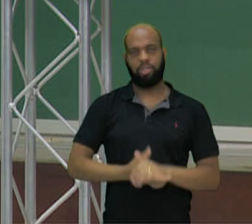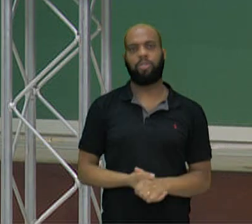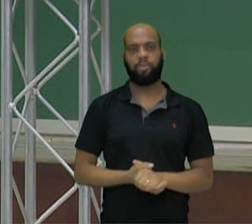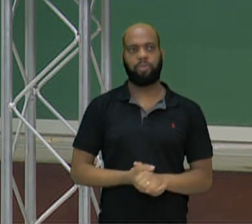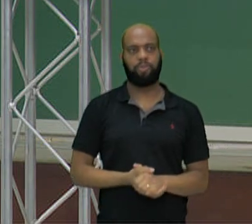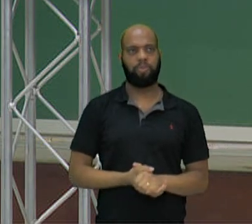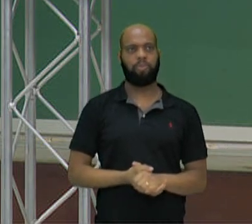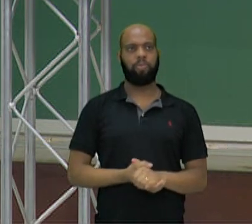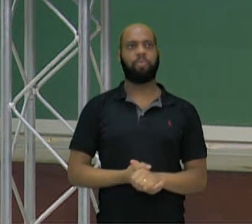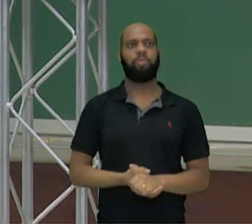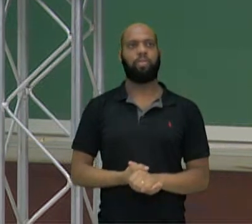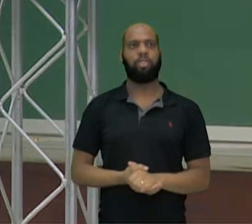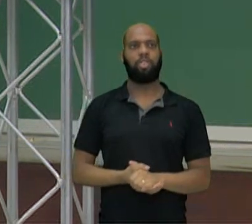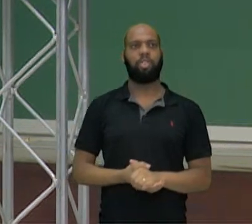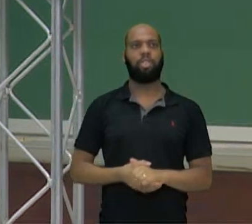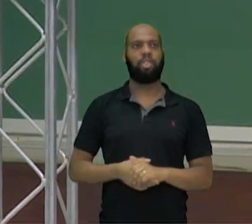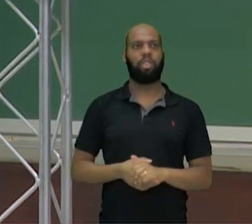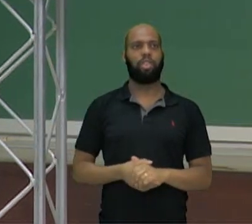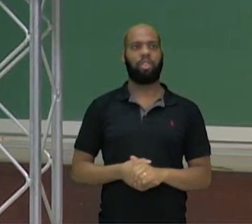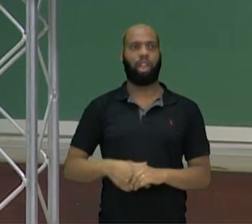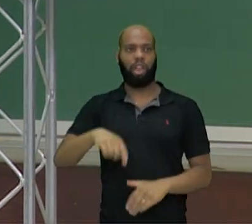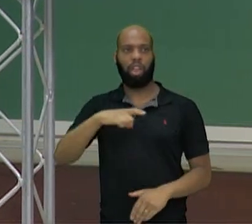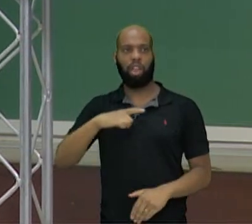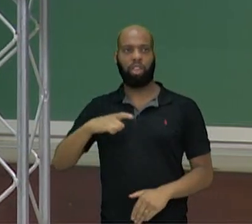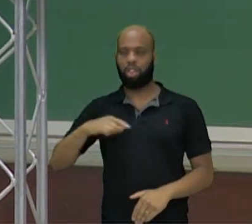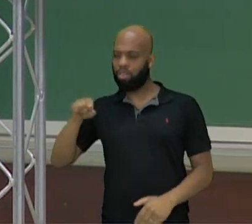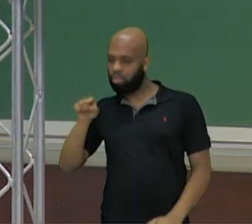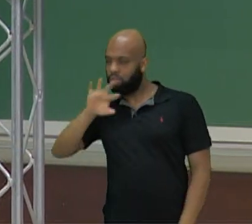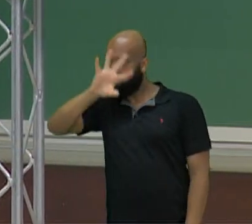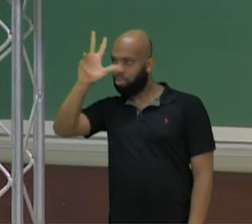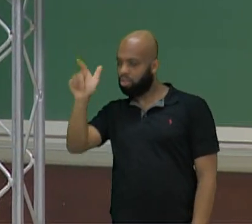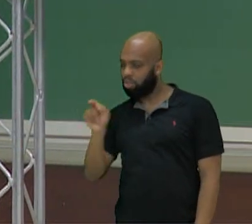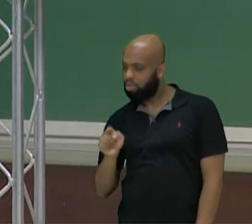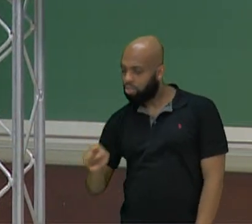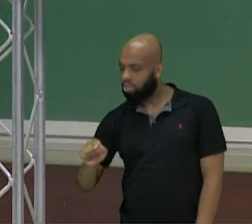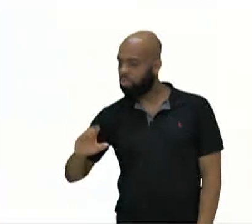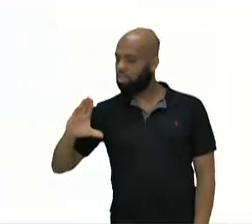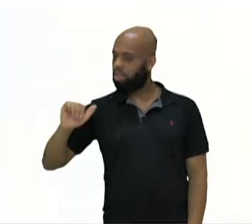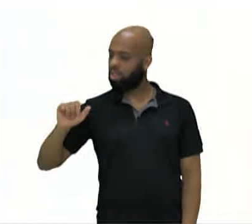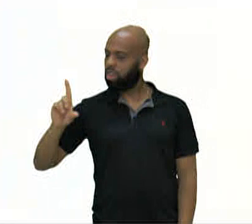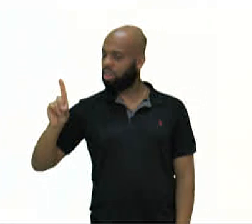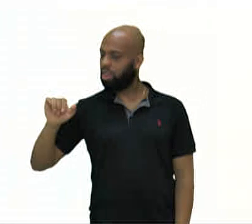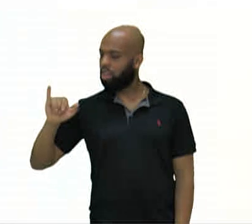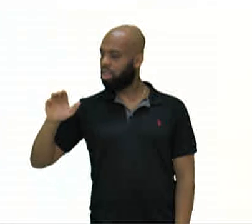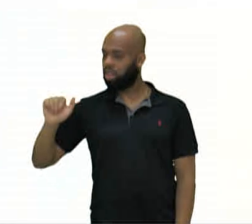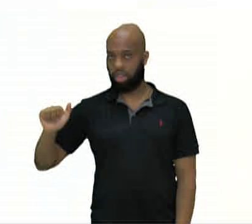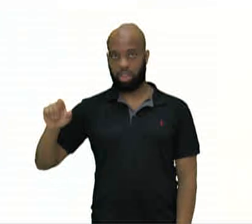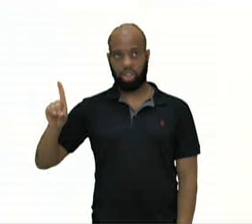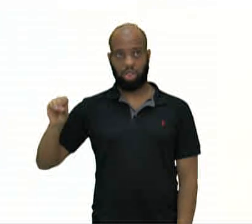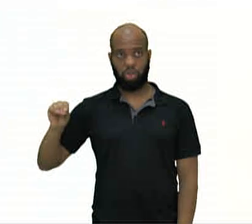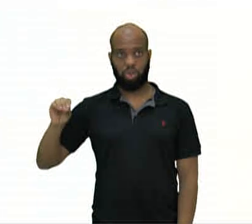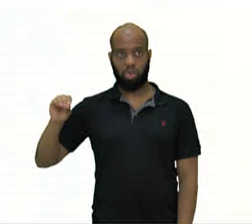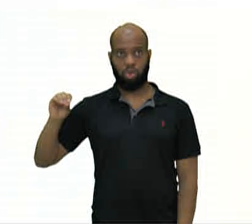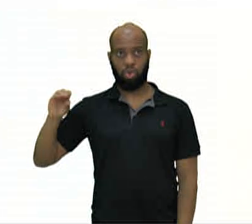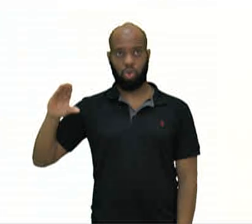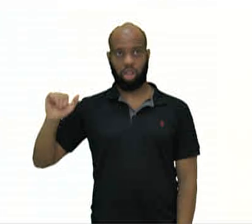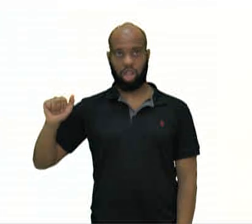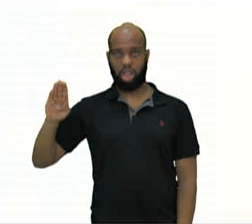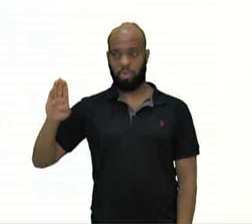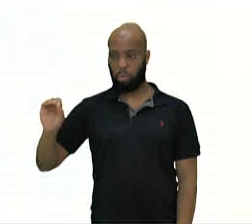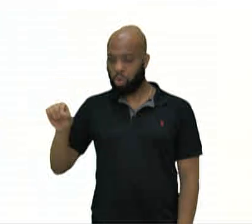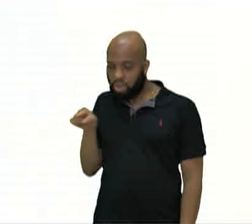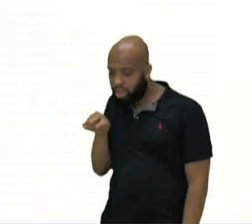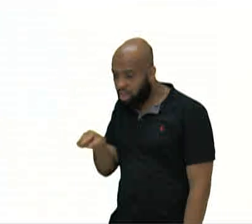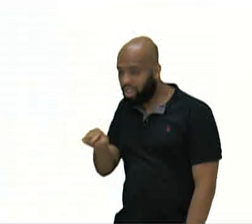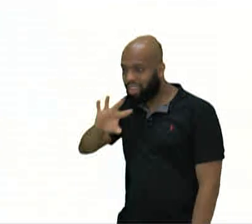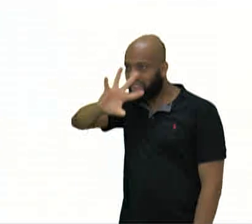beleza? A cadeia do Cabo, ou Montes Drakensberg, fica nessa região, já é uma formação um